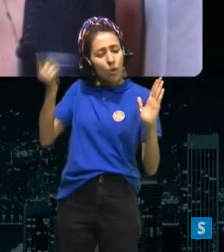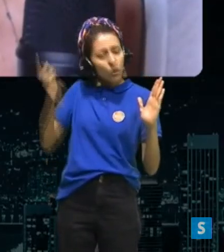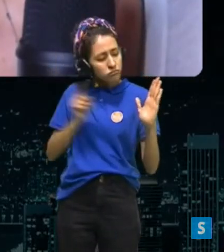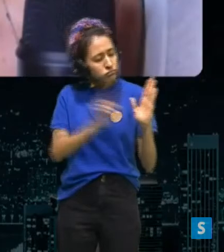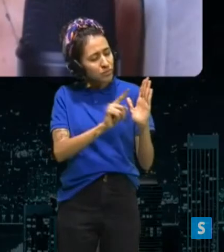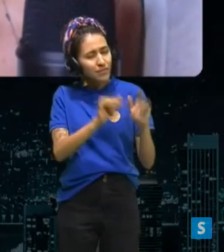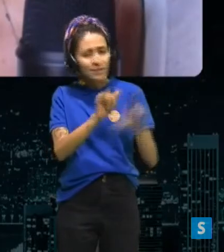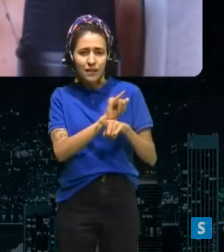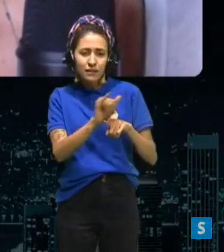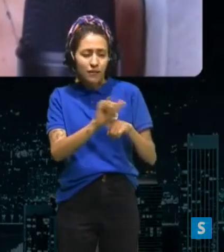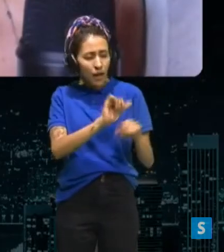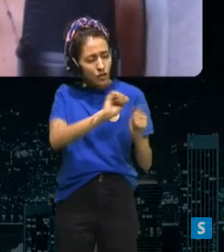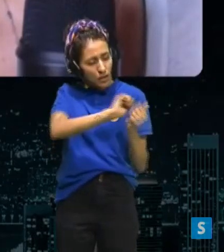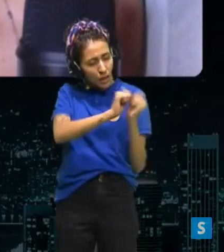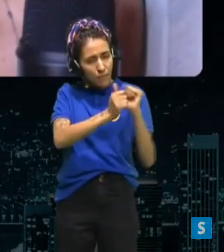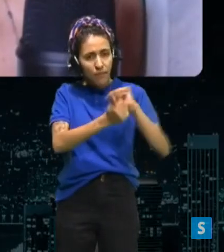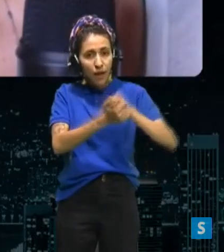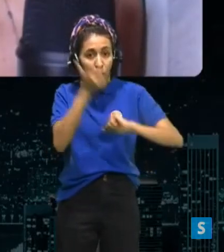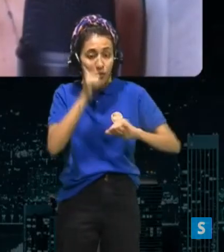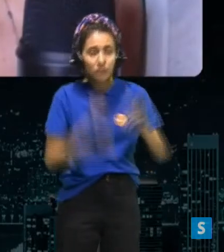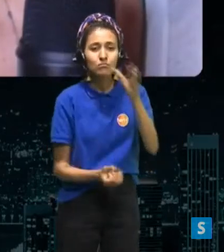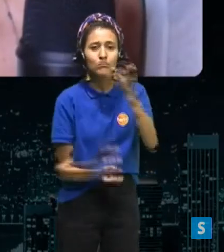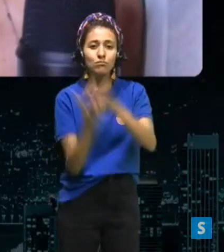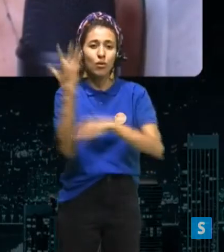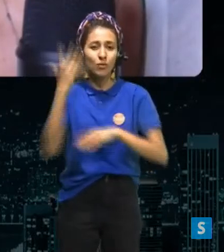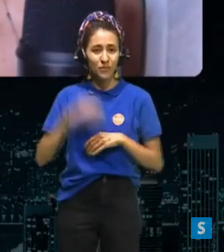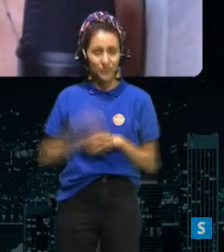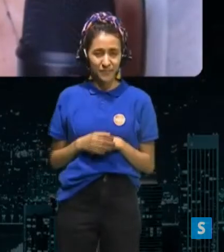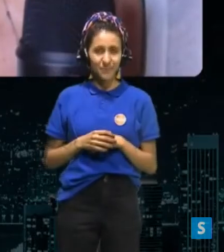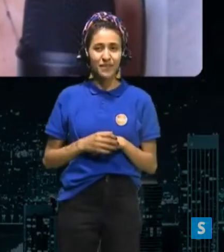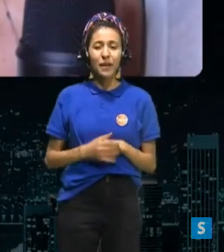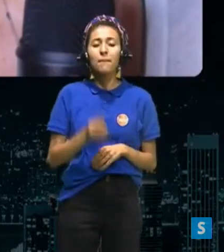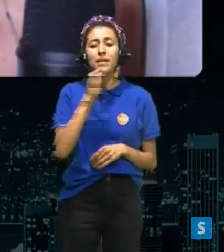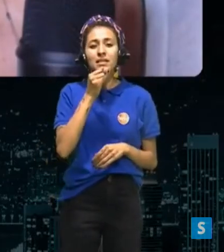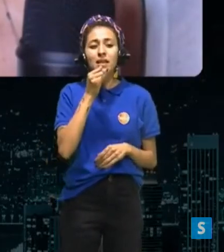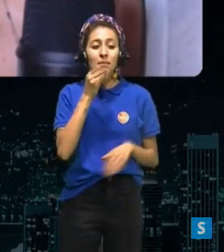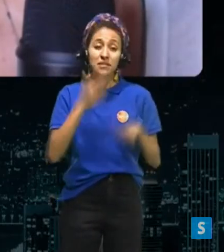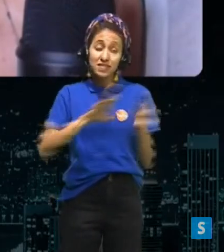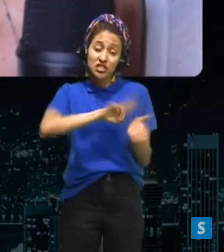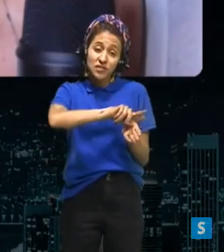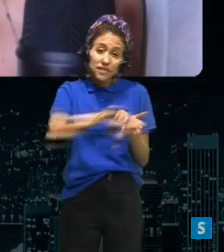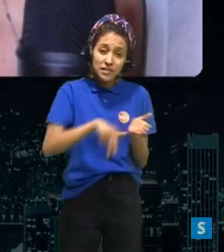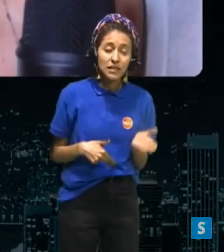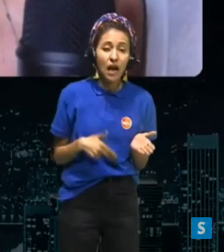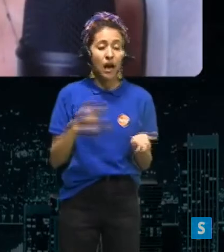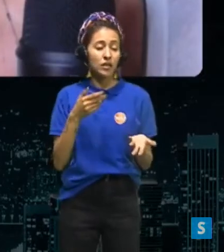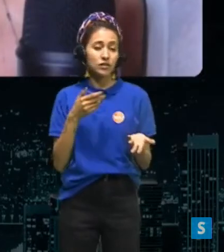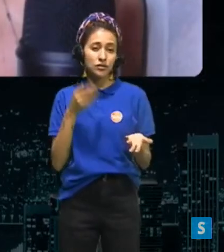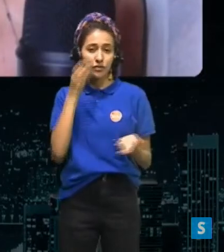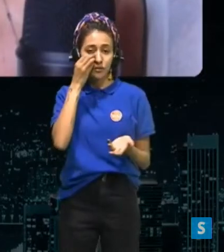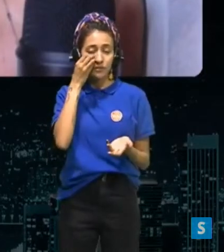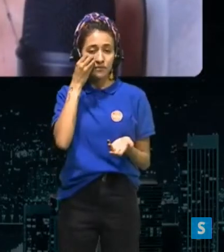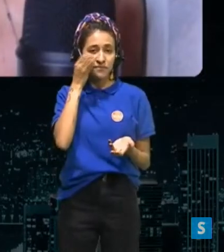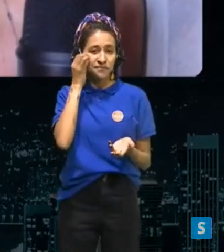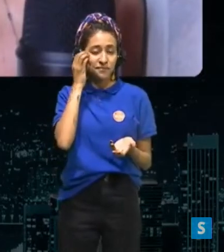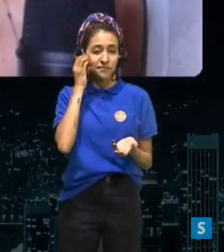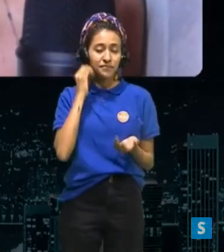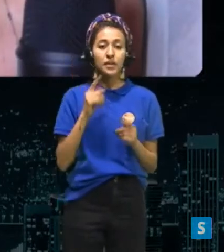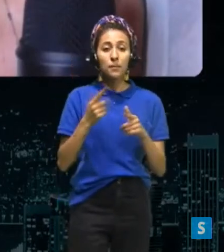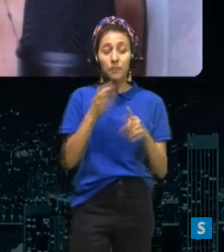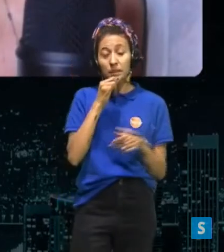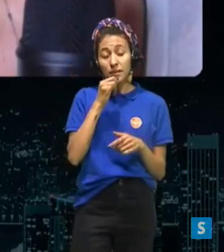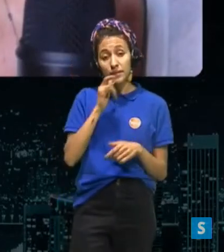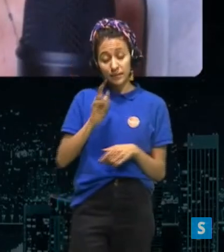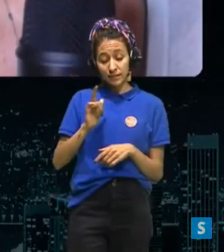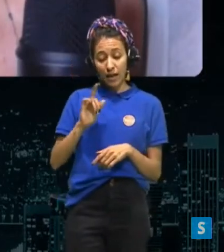nem sempre veio do jeito que a gente visualizou Se você olhar no nosso Website você tem aquelas três metas de desenvolvimento